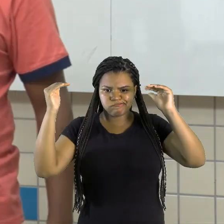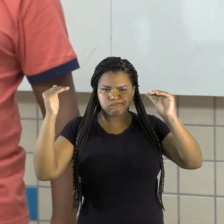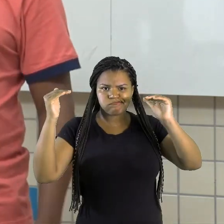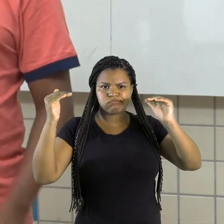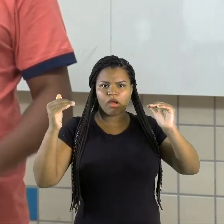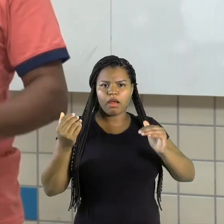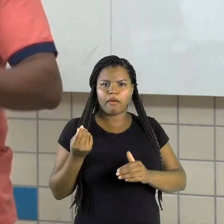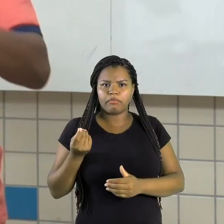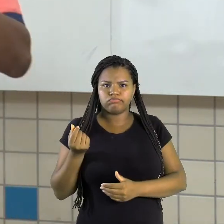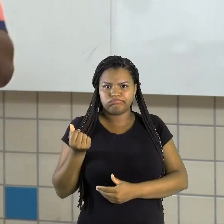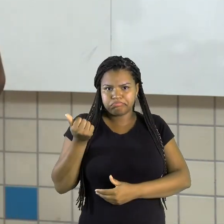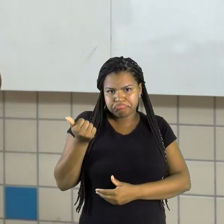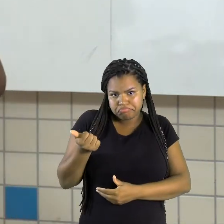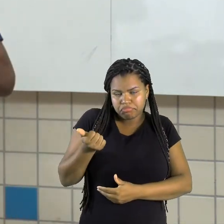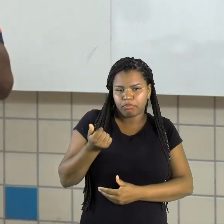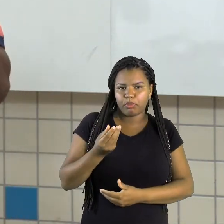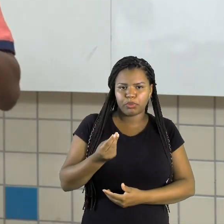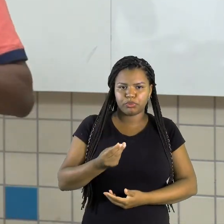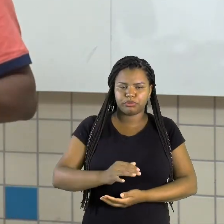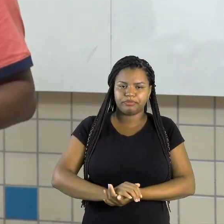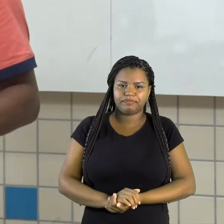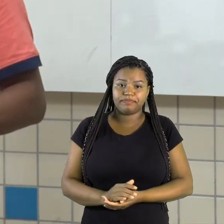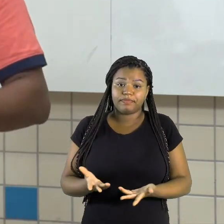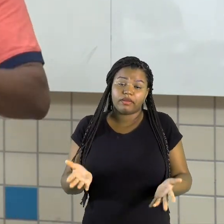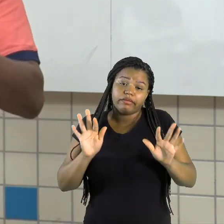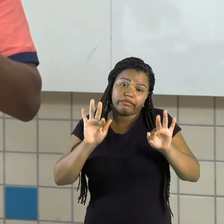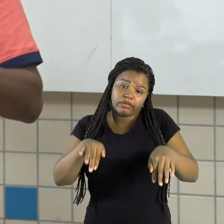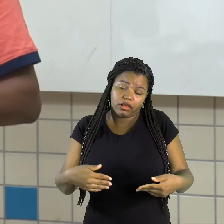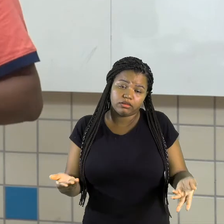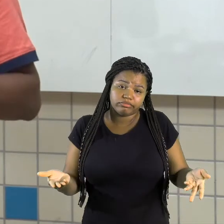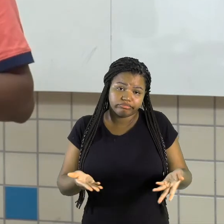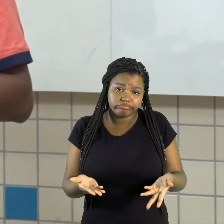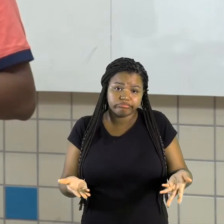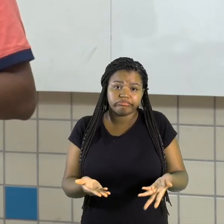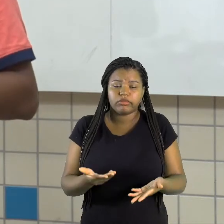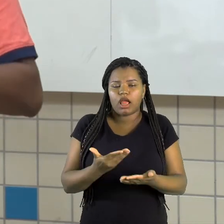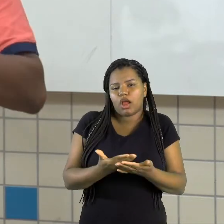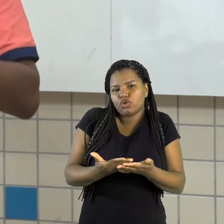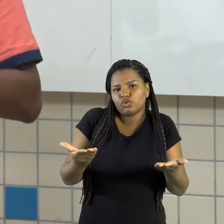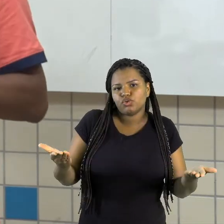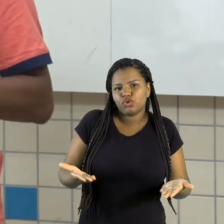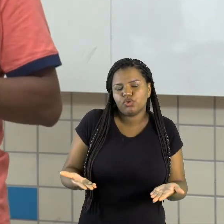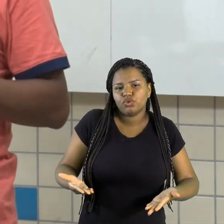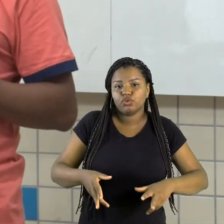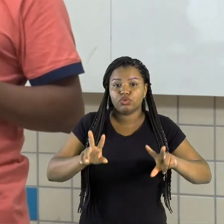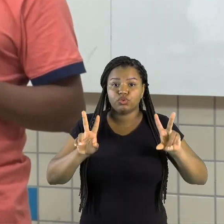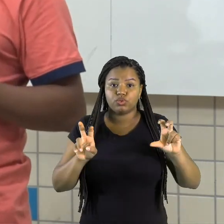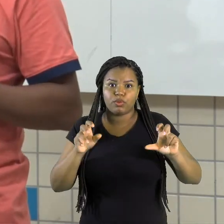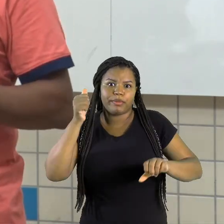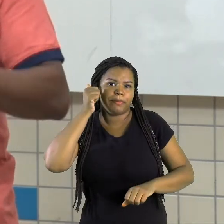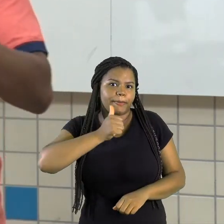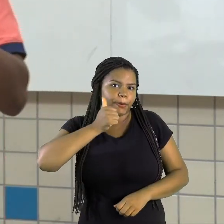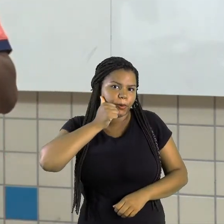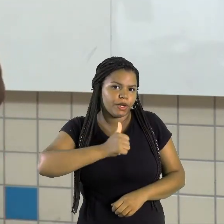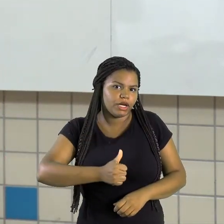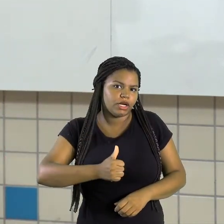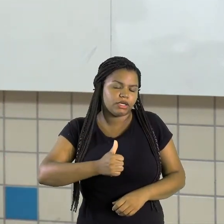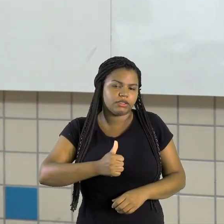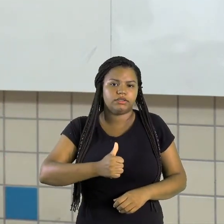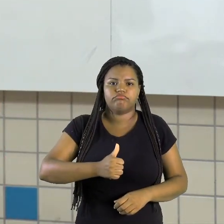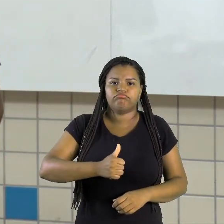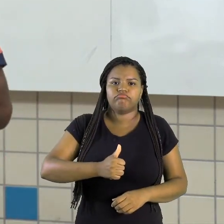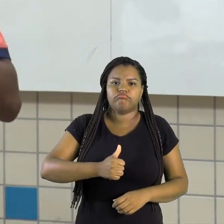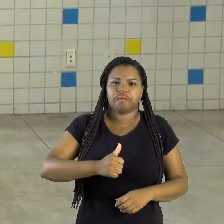bem. Estamos terminando por aqui a nossa aula de hoje sobre as mulheres, tanto